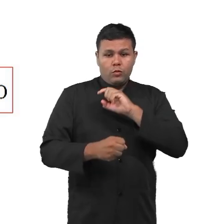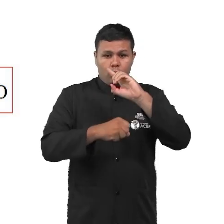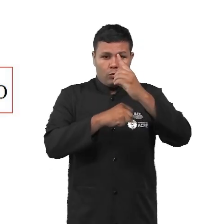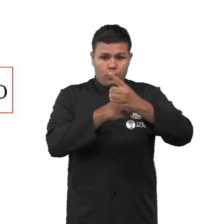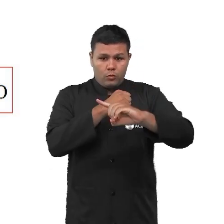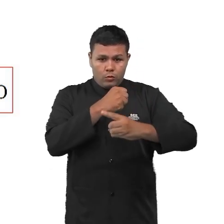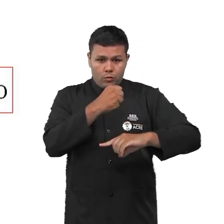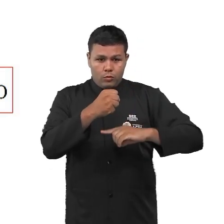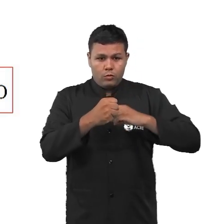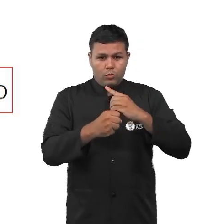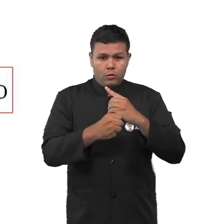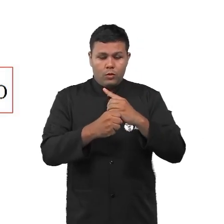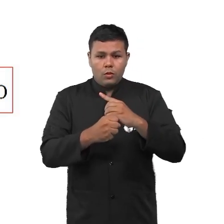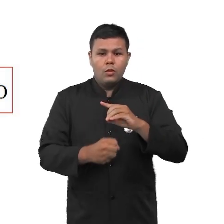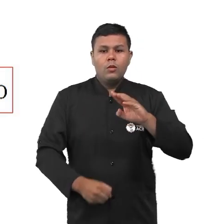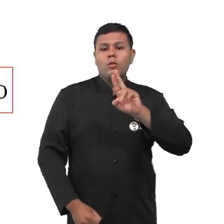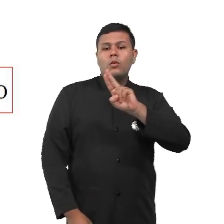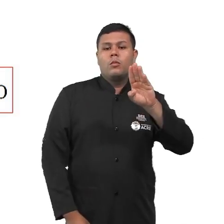o bismuto, que é